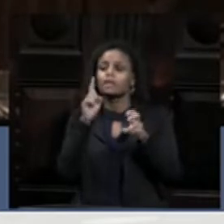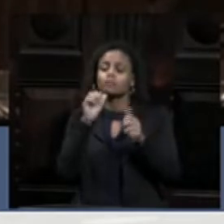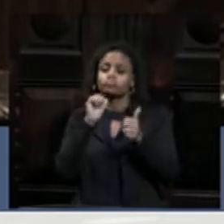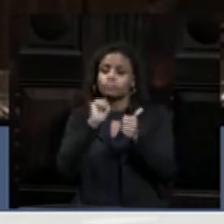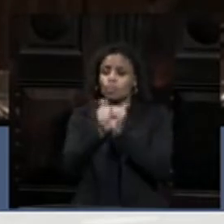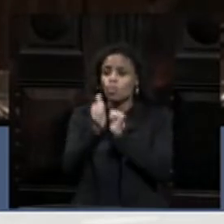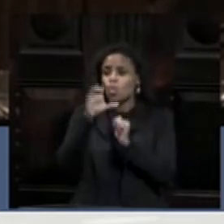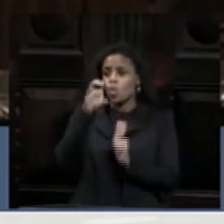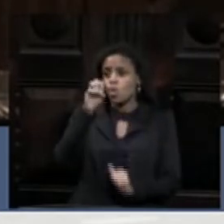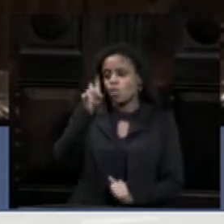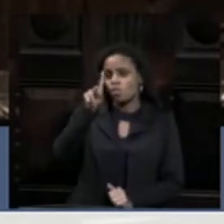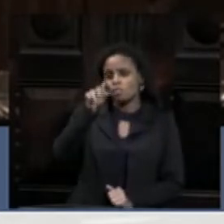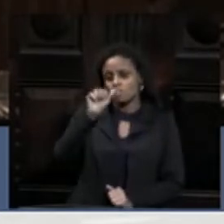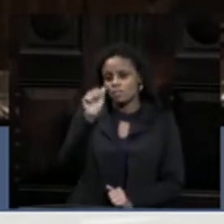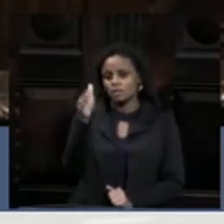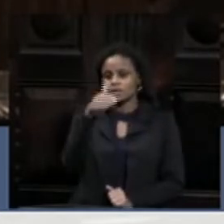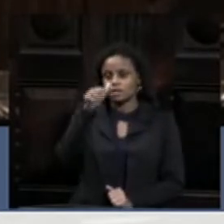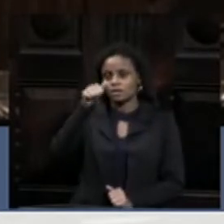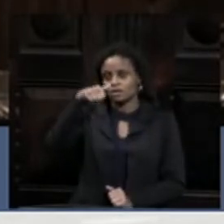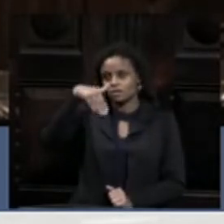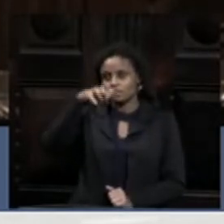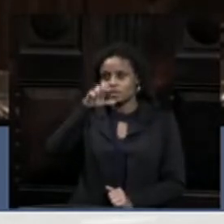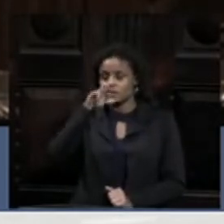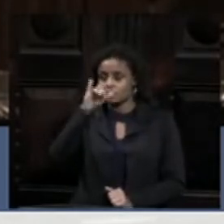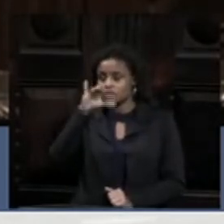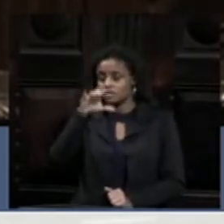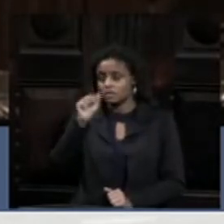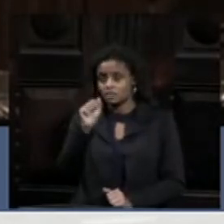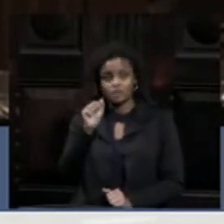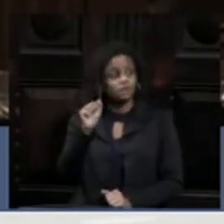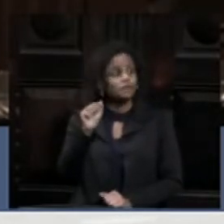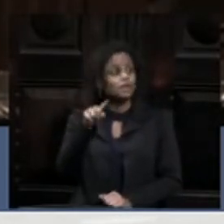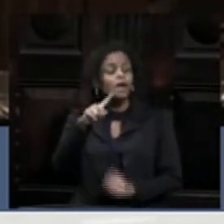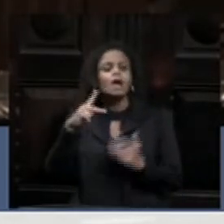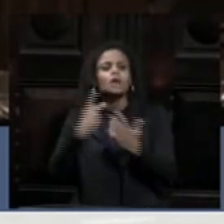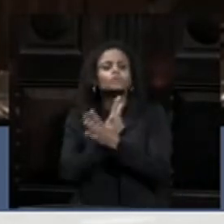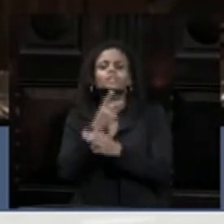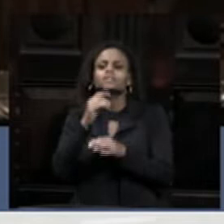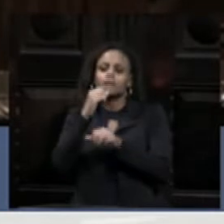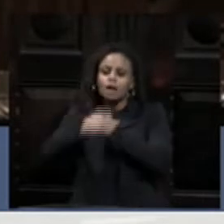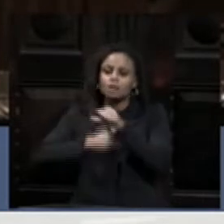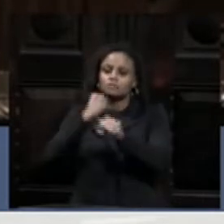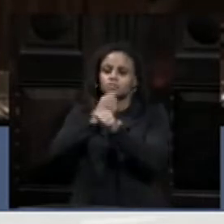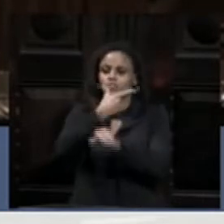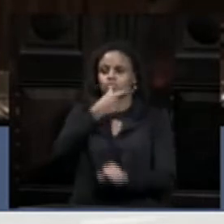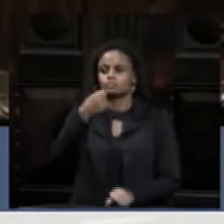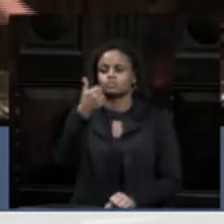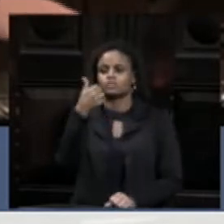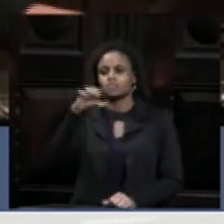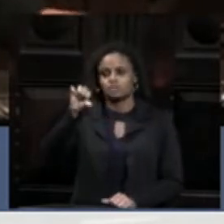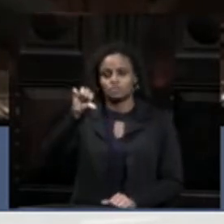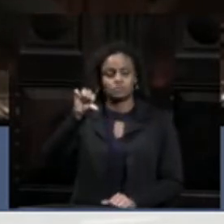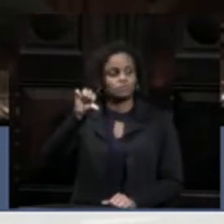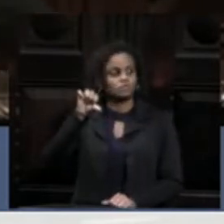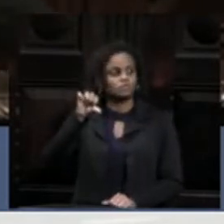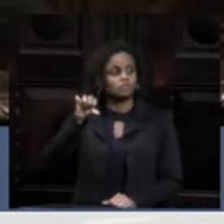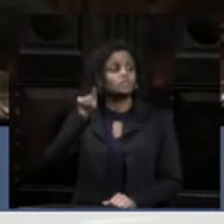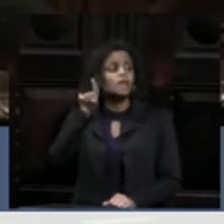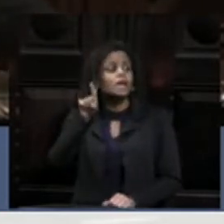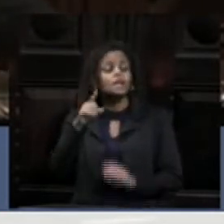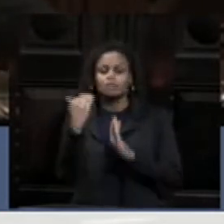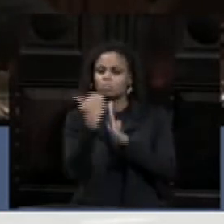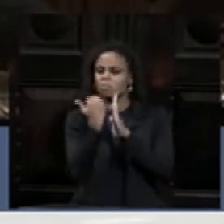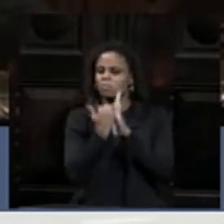A Copa América organizada pela Conmebol será realizada no ano que vem. E a Copa América obedece aos